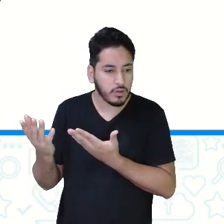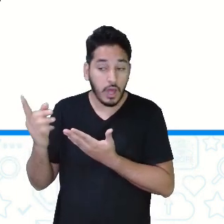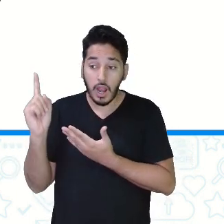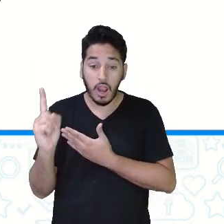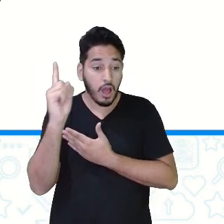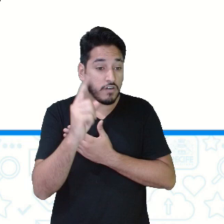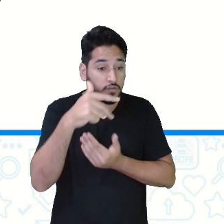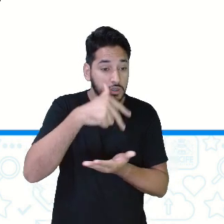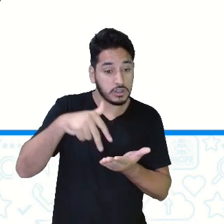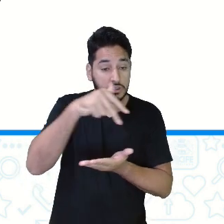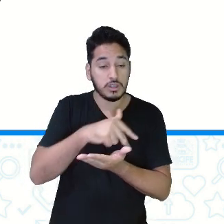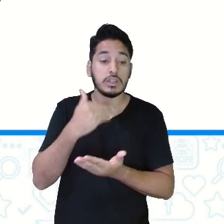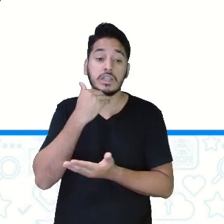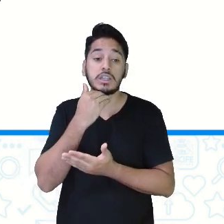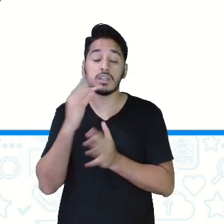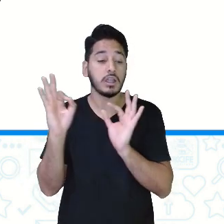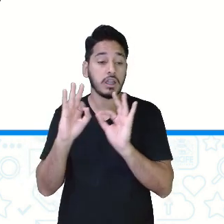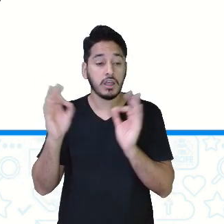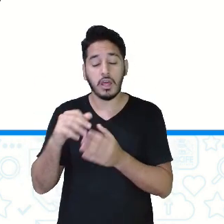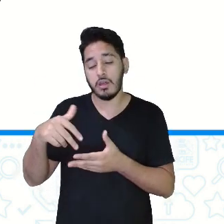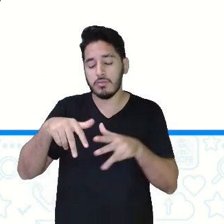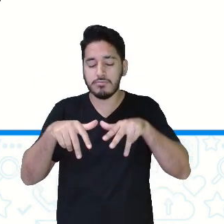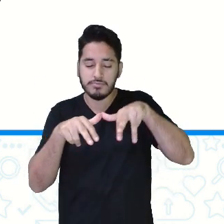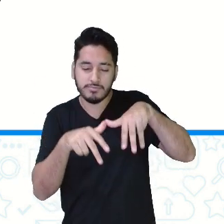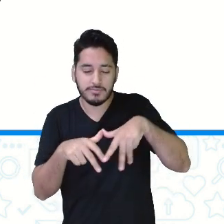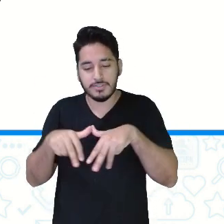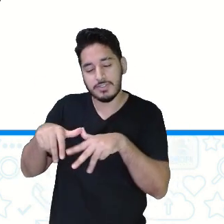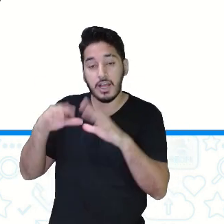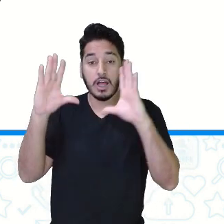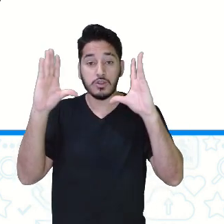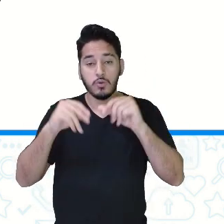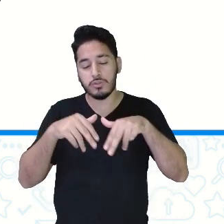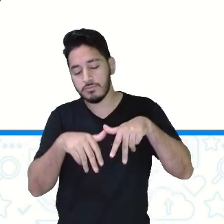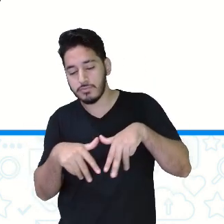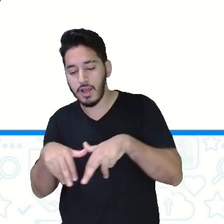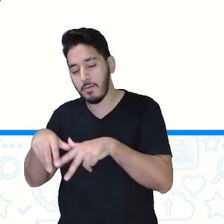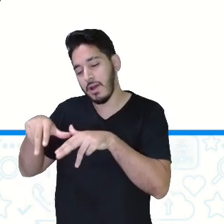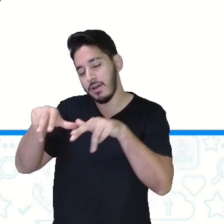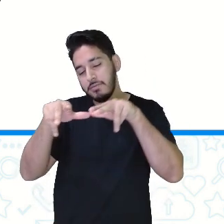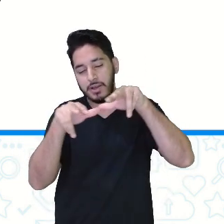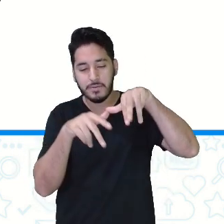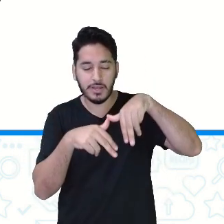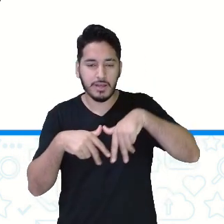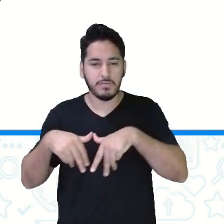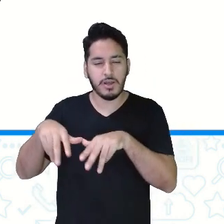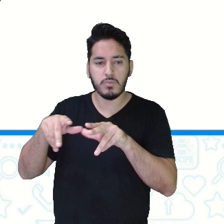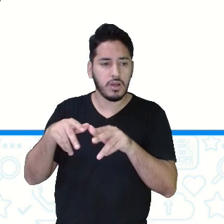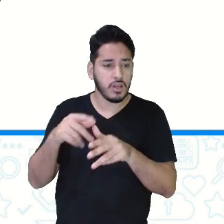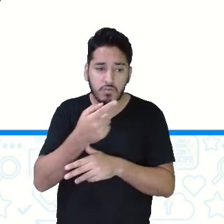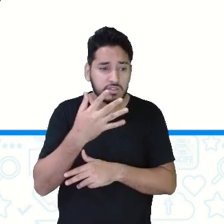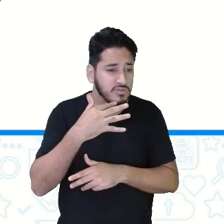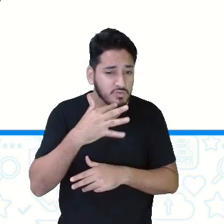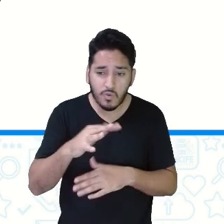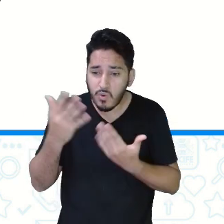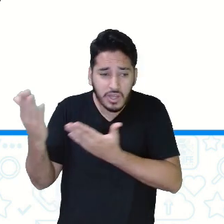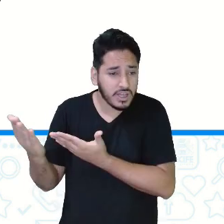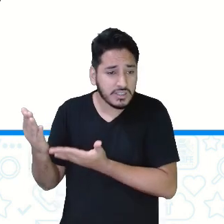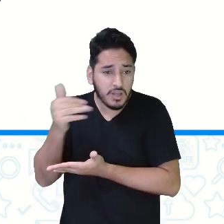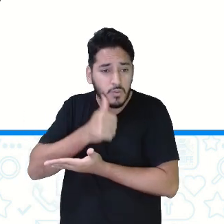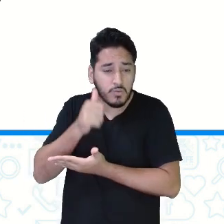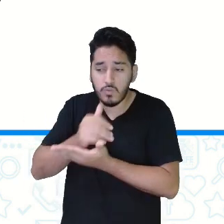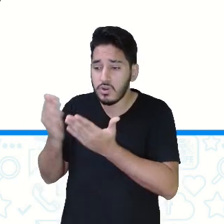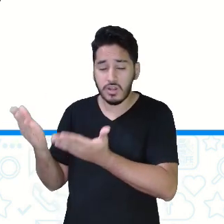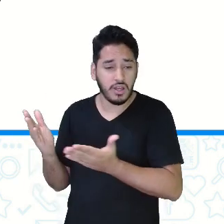baile desacompanhada, dança a noite toda com um desconhecido e ninguém sabe quem ela